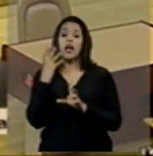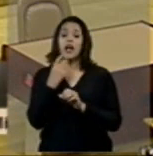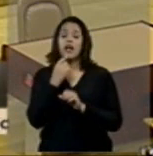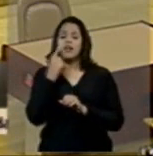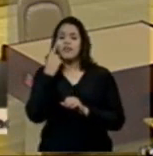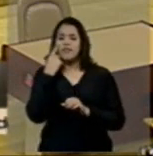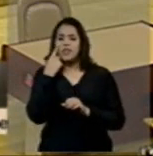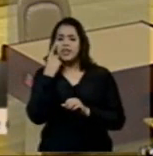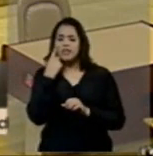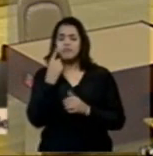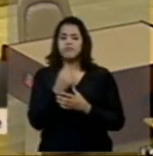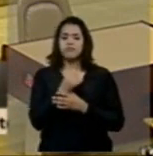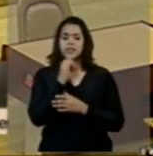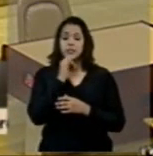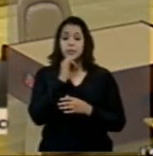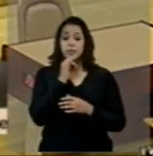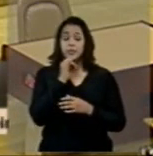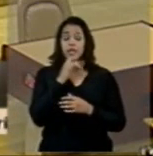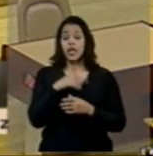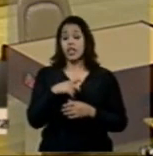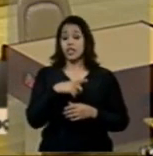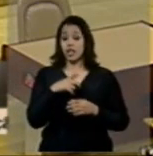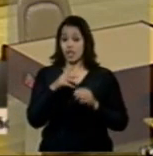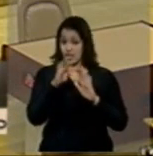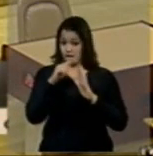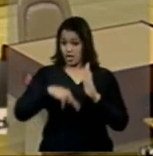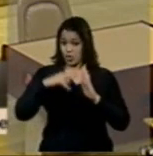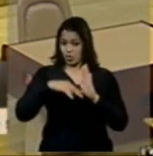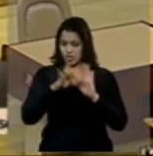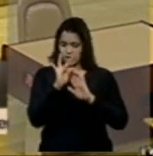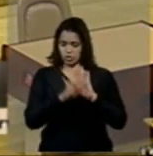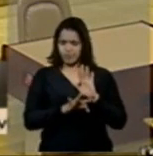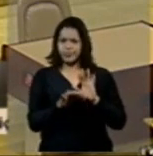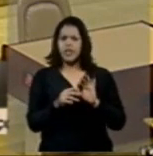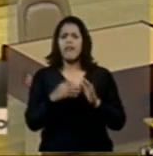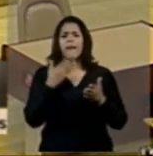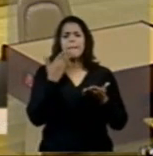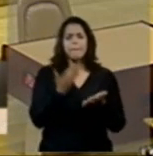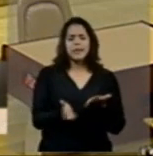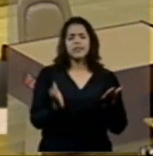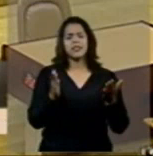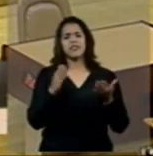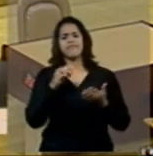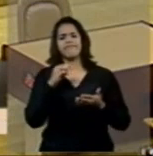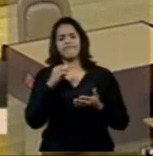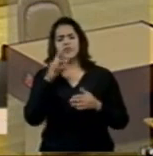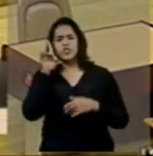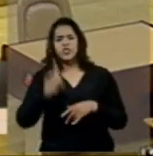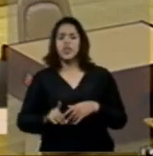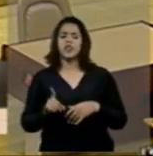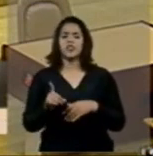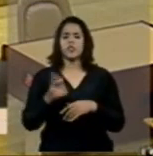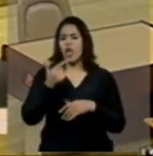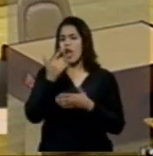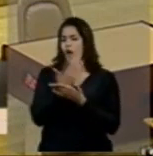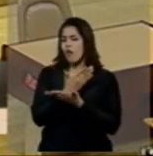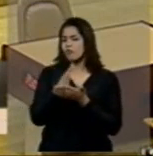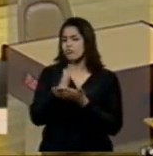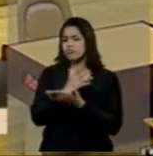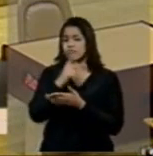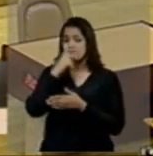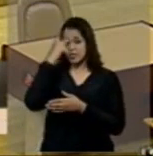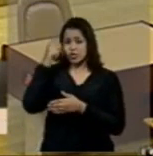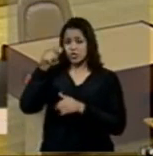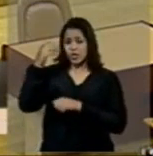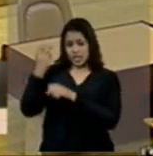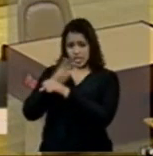onde dizem eles, além das incomensuráveis perdas salariais e de outros direitos para os trabalhadores que serão terceirizados,